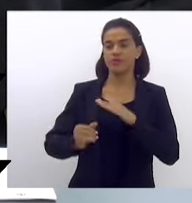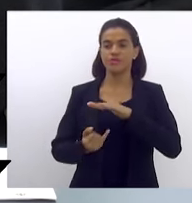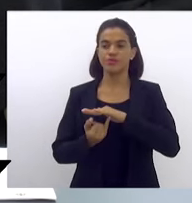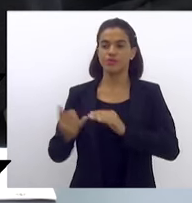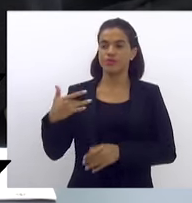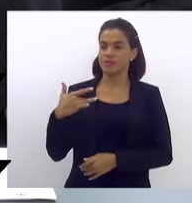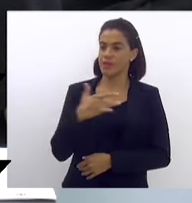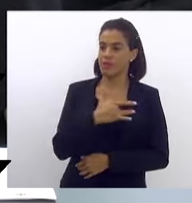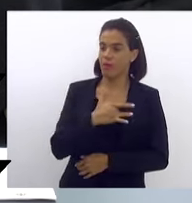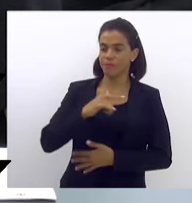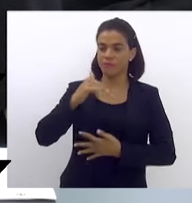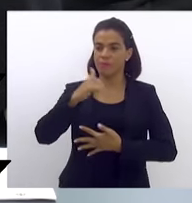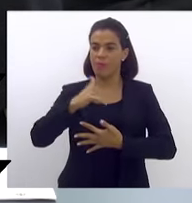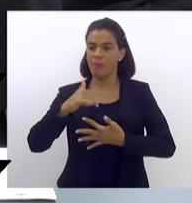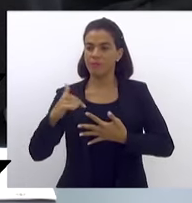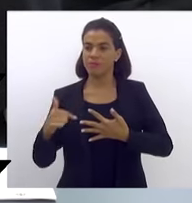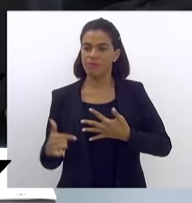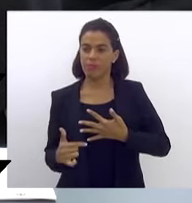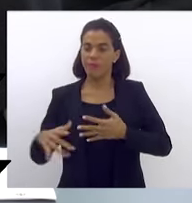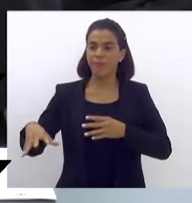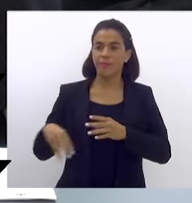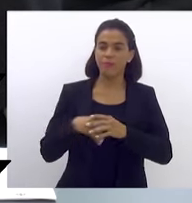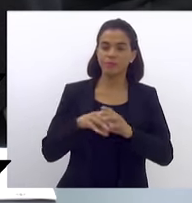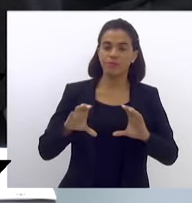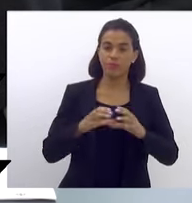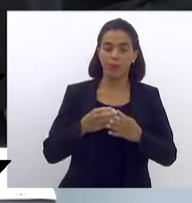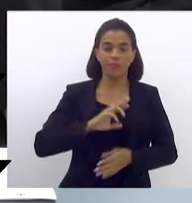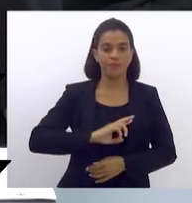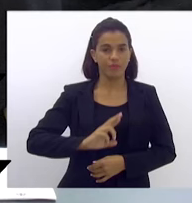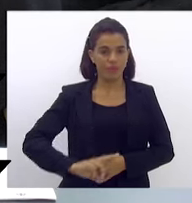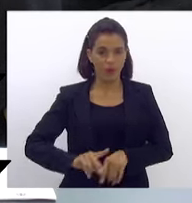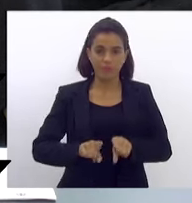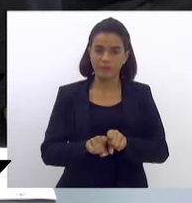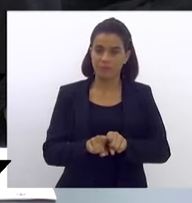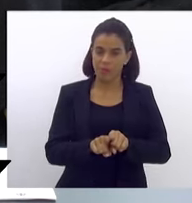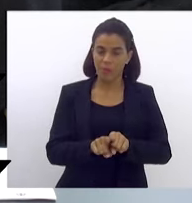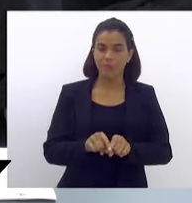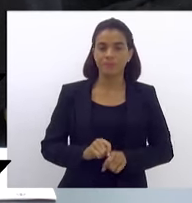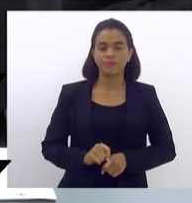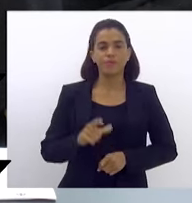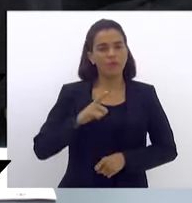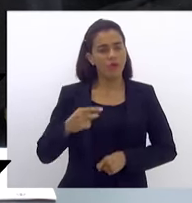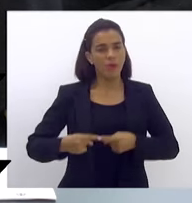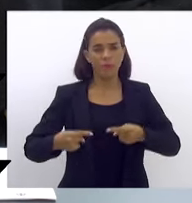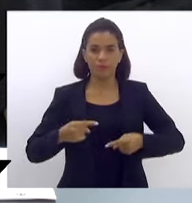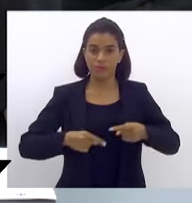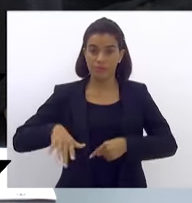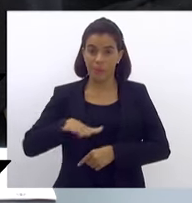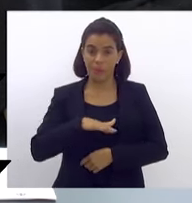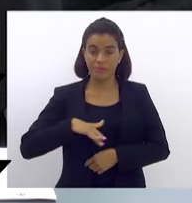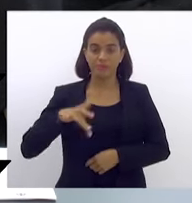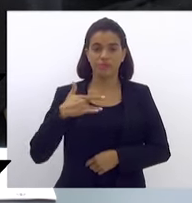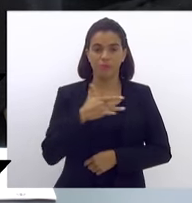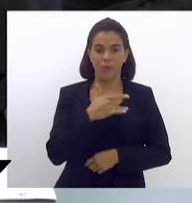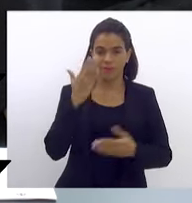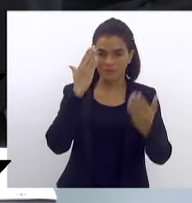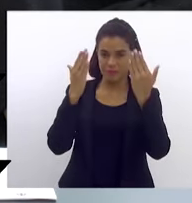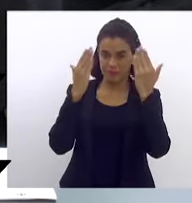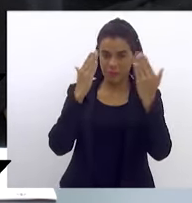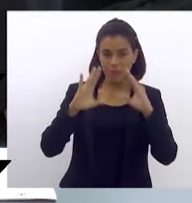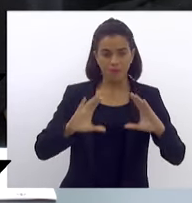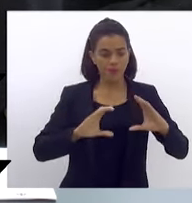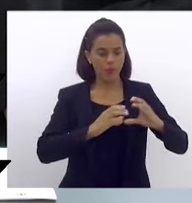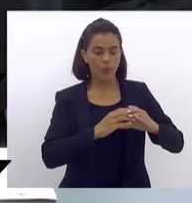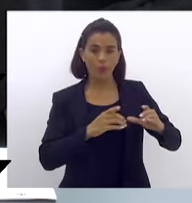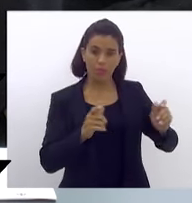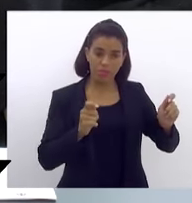saúde etc e inclui grupos religiosos eh tem um debate no campo da Saúde Mental sobre se esses grupos